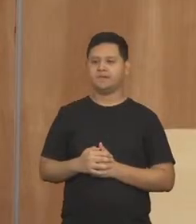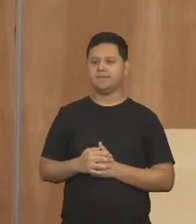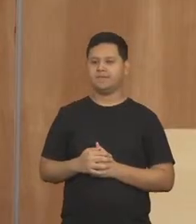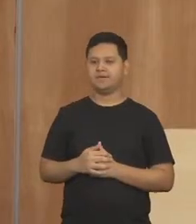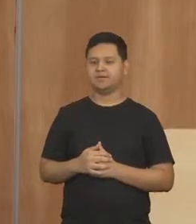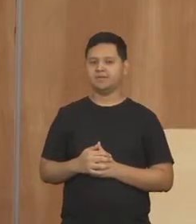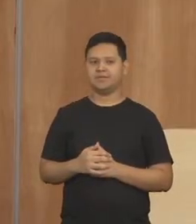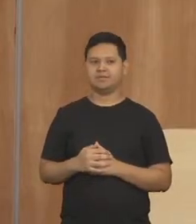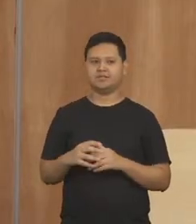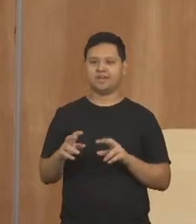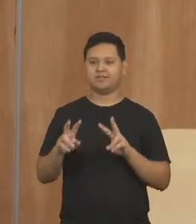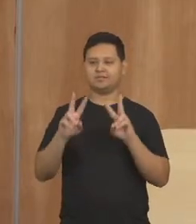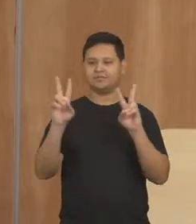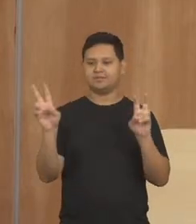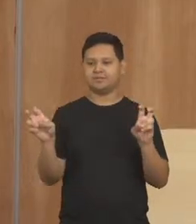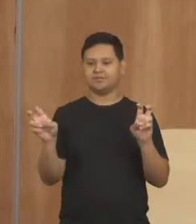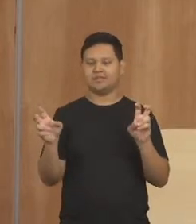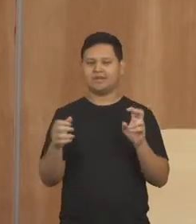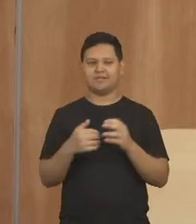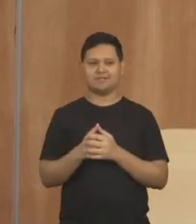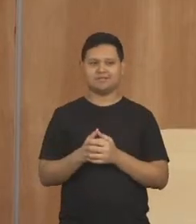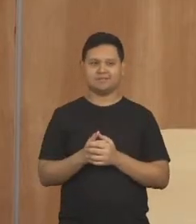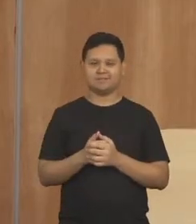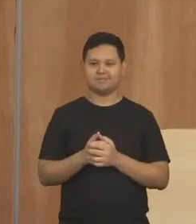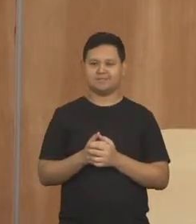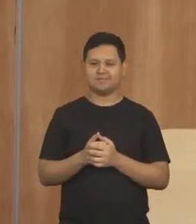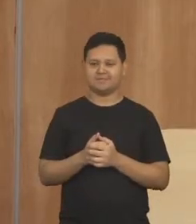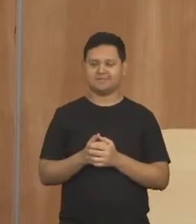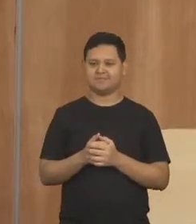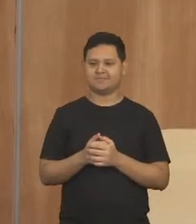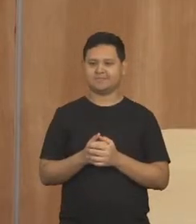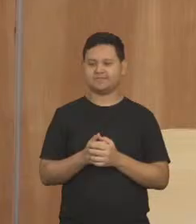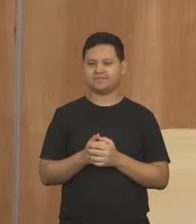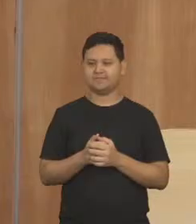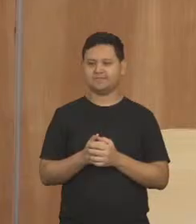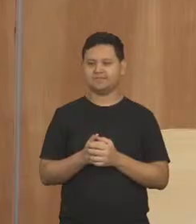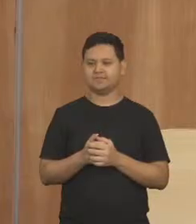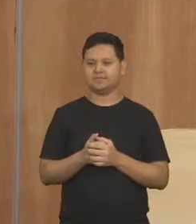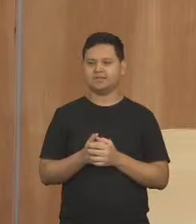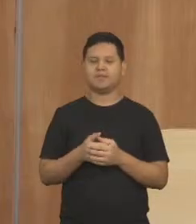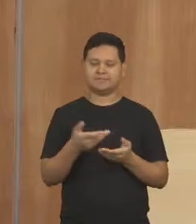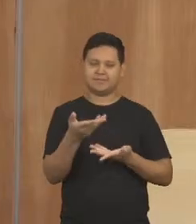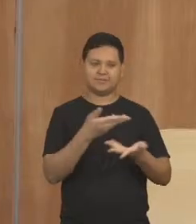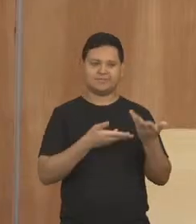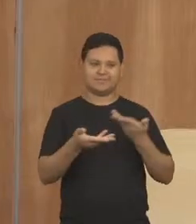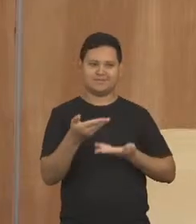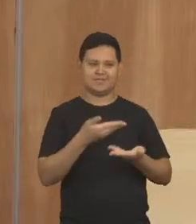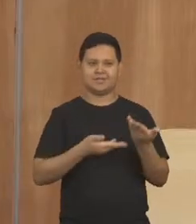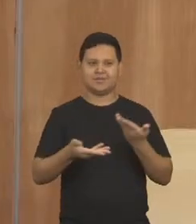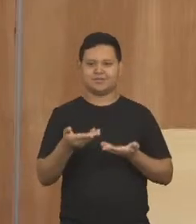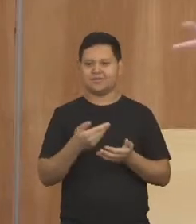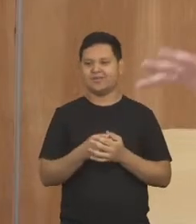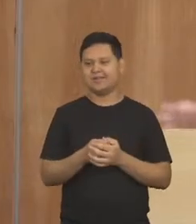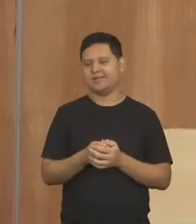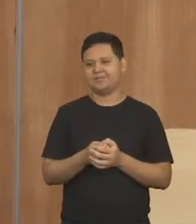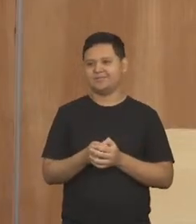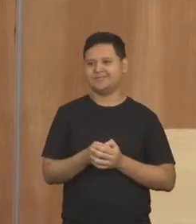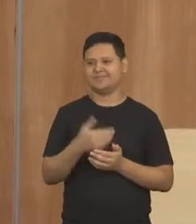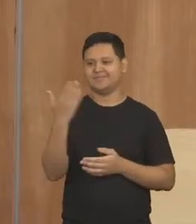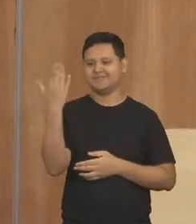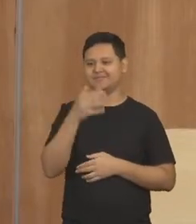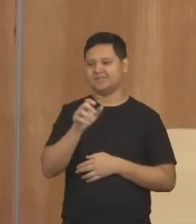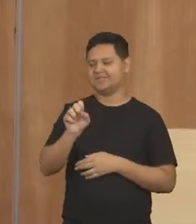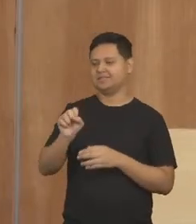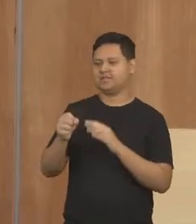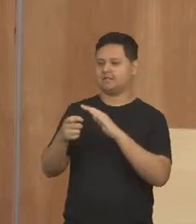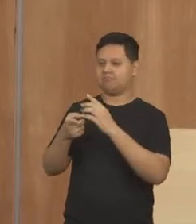mas me causa estranheza que exista esse movimento de tentar invisibilizar a oposição,